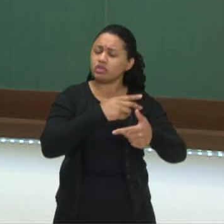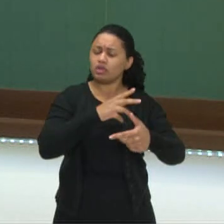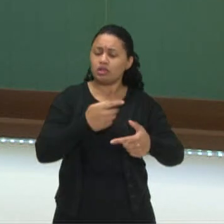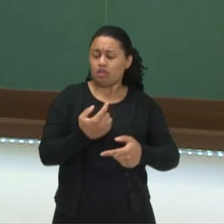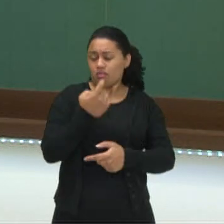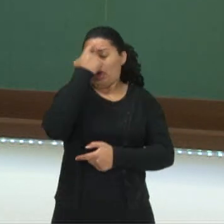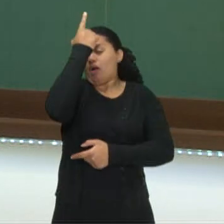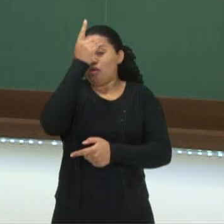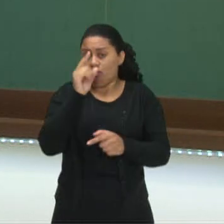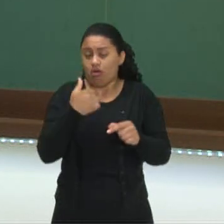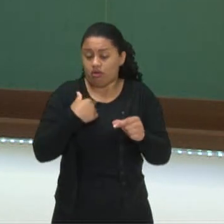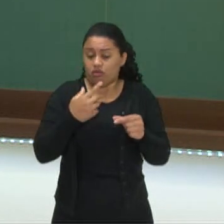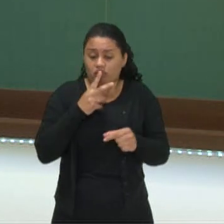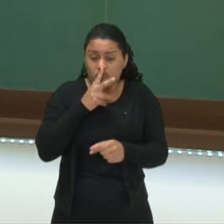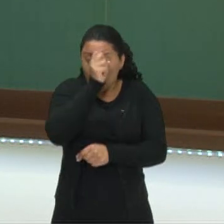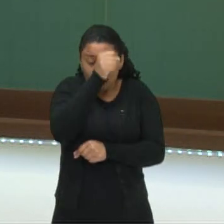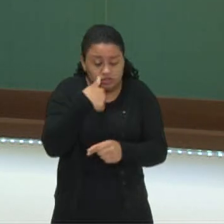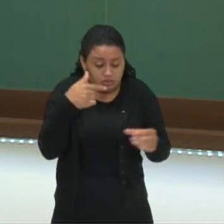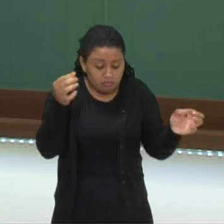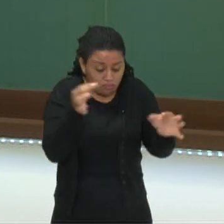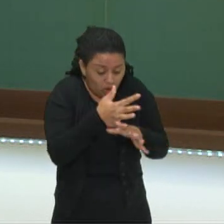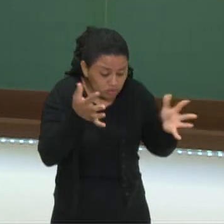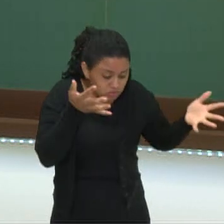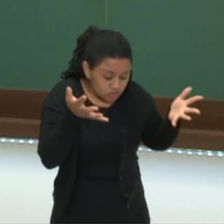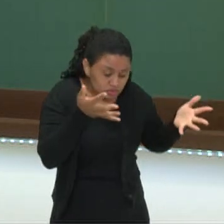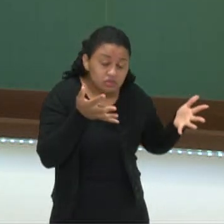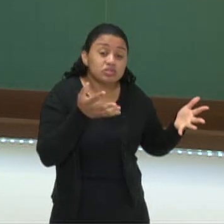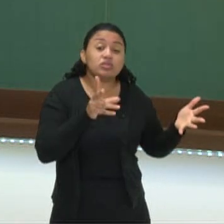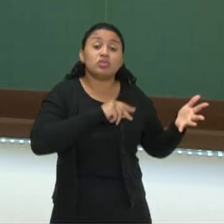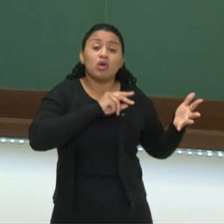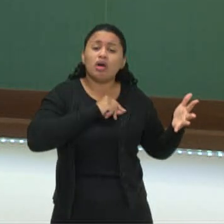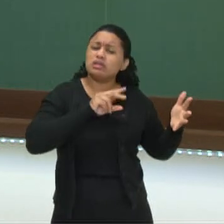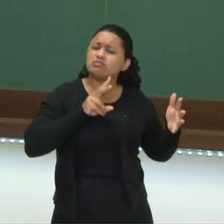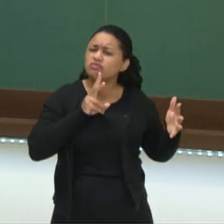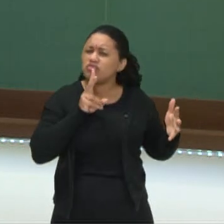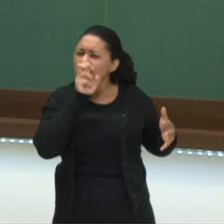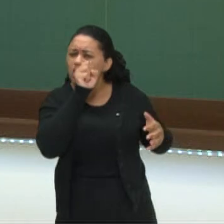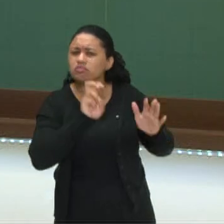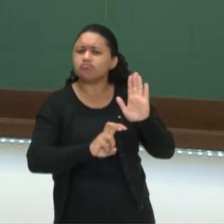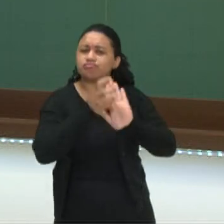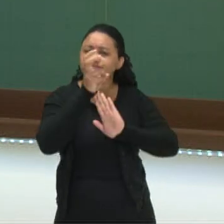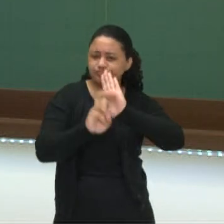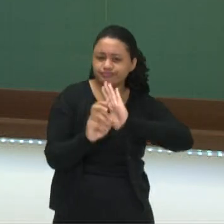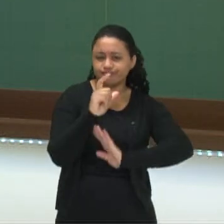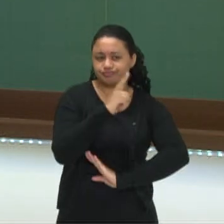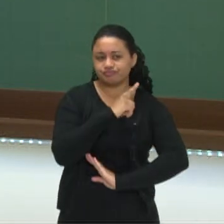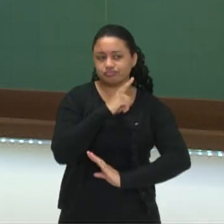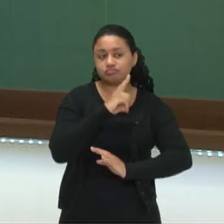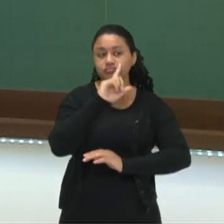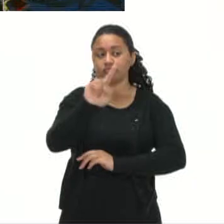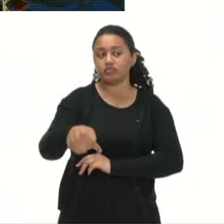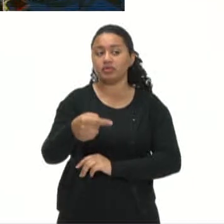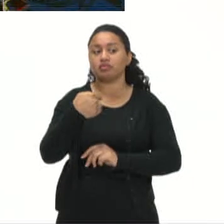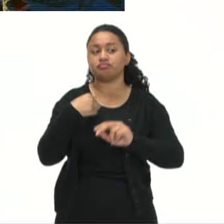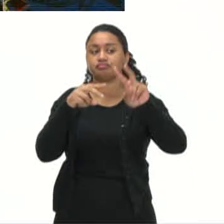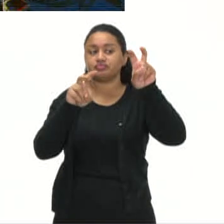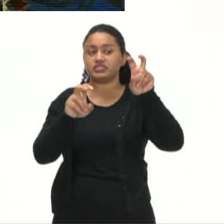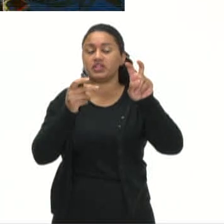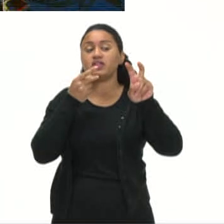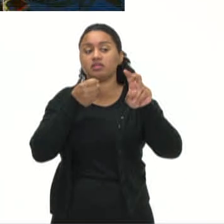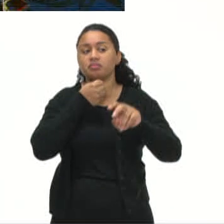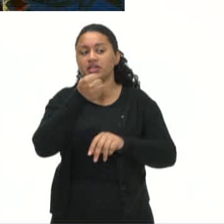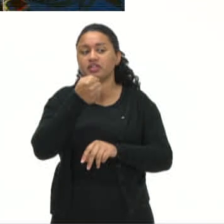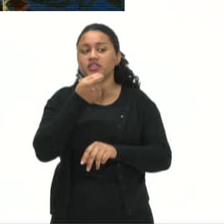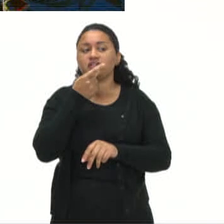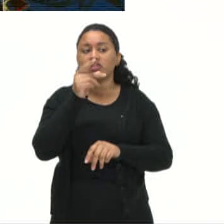muito forte e quando ele viu, terminou. Então foi uma coisa que veio com uma energia muito grande. E mais tarde ele faz a seguinte citação. Numa entrevista ele